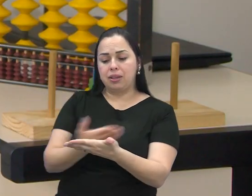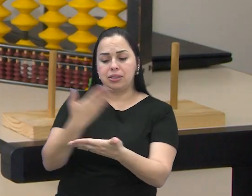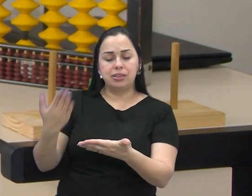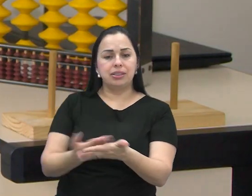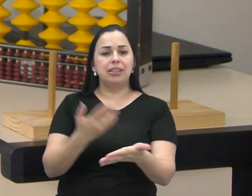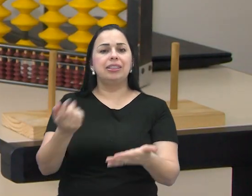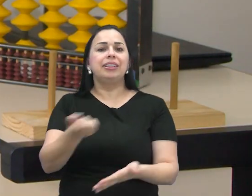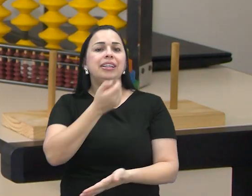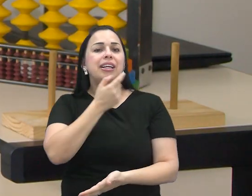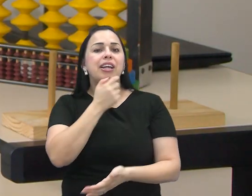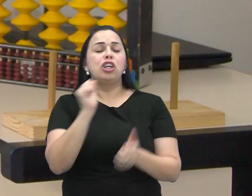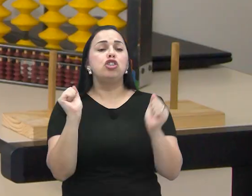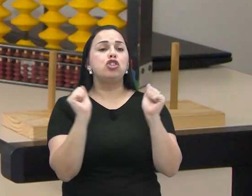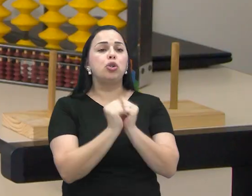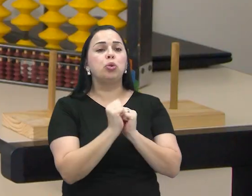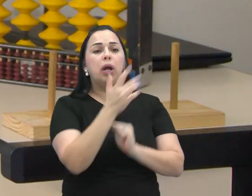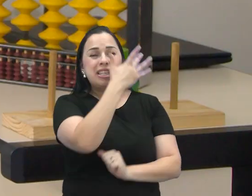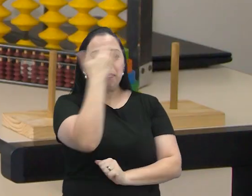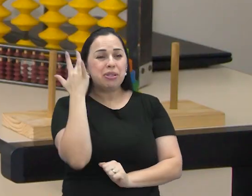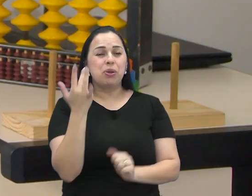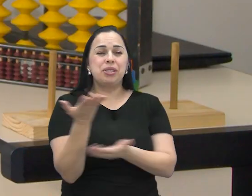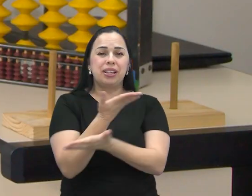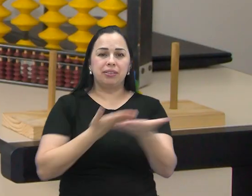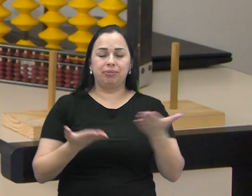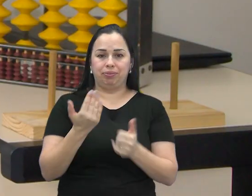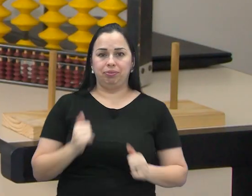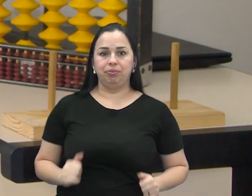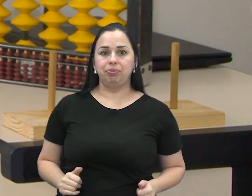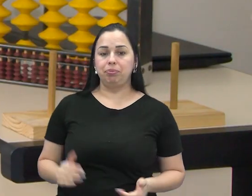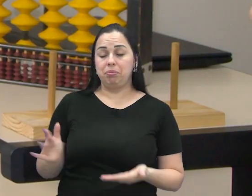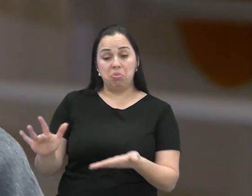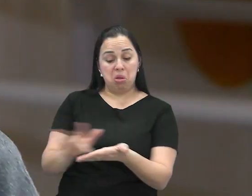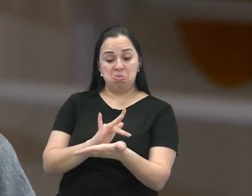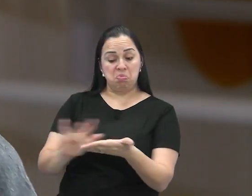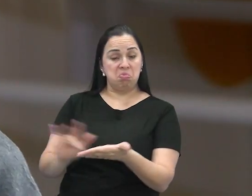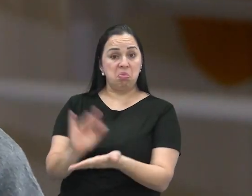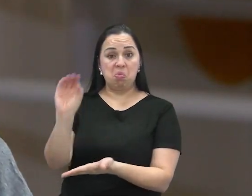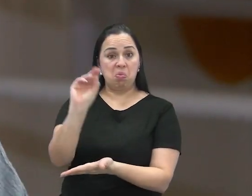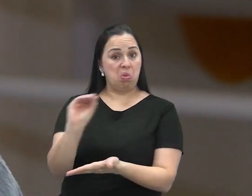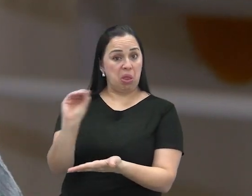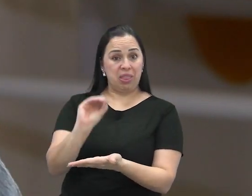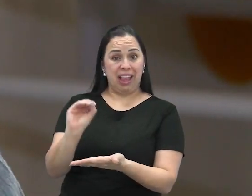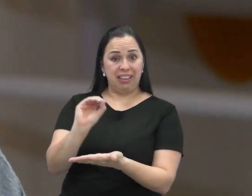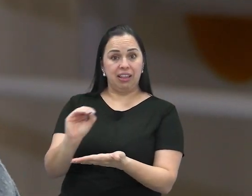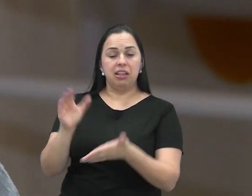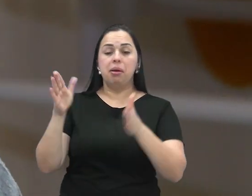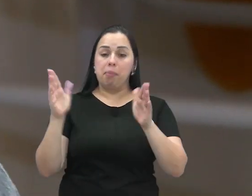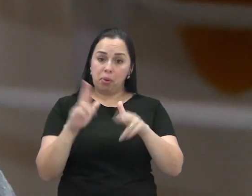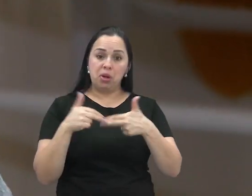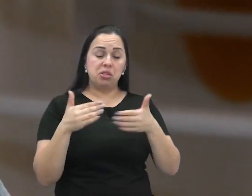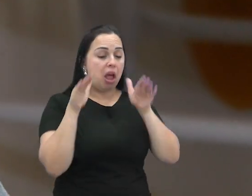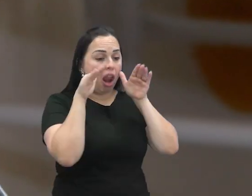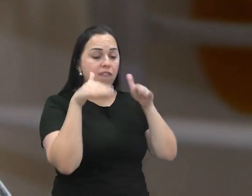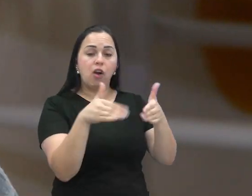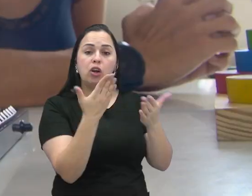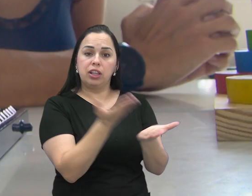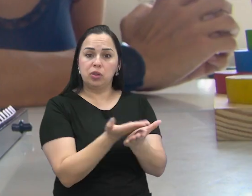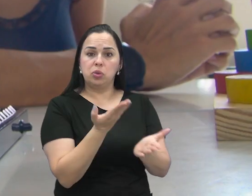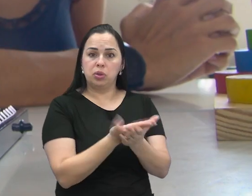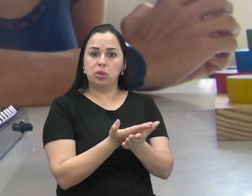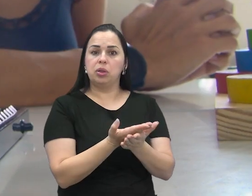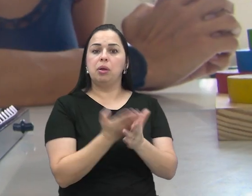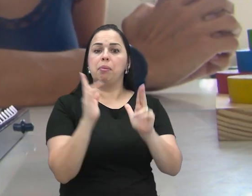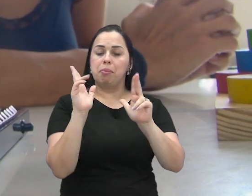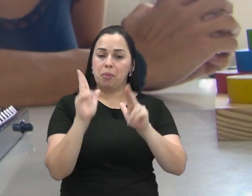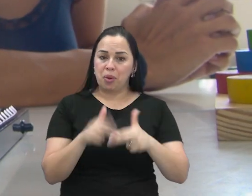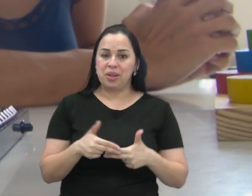livros, se divertir, estar junto com pessoas era o principal. Sem as telas, a Maria conta que consegue focar mais